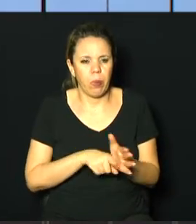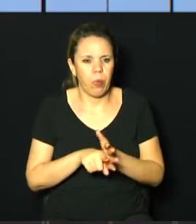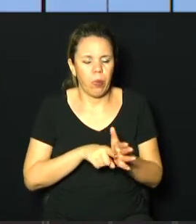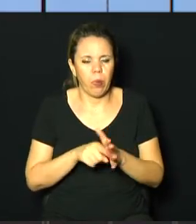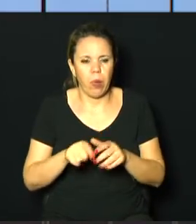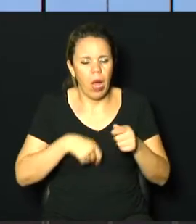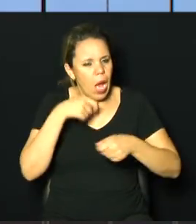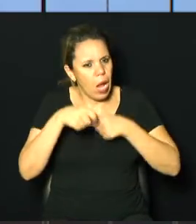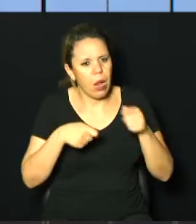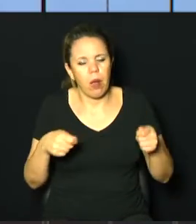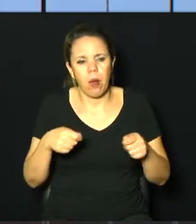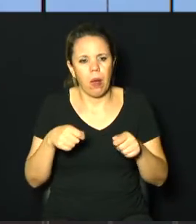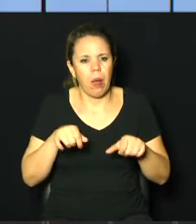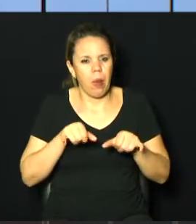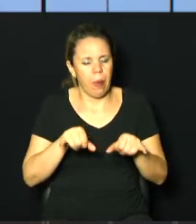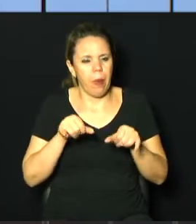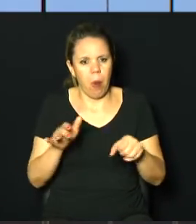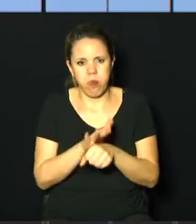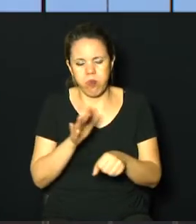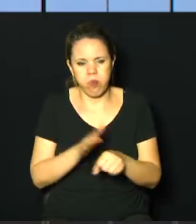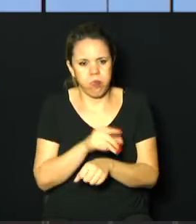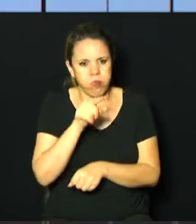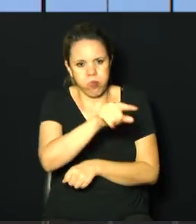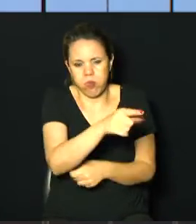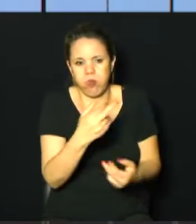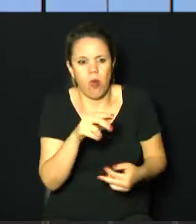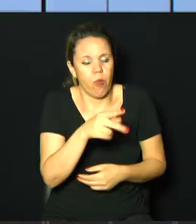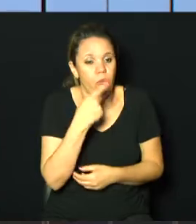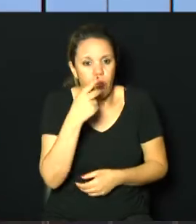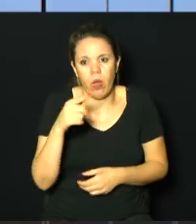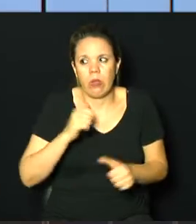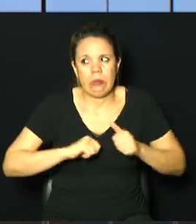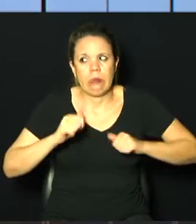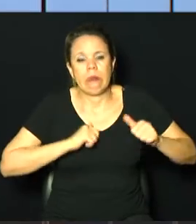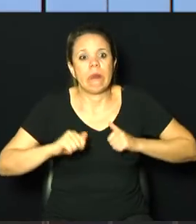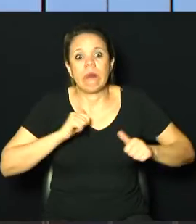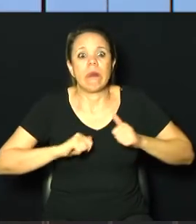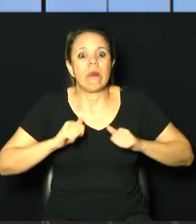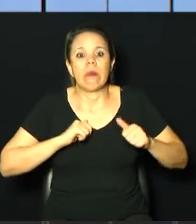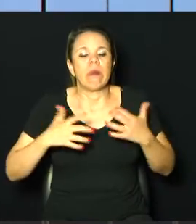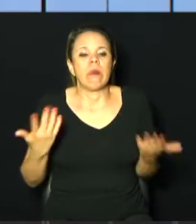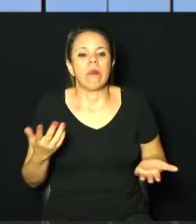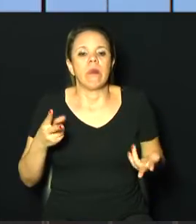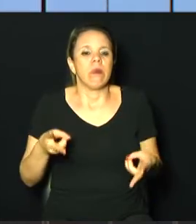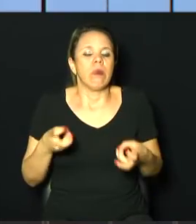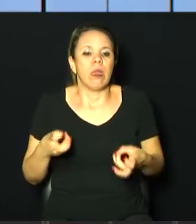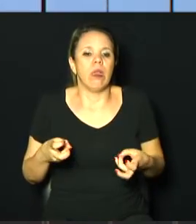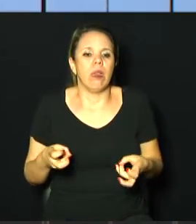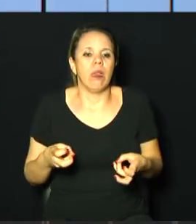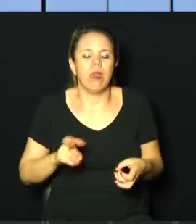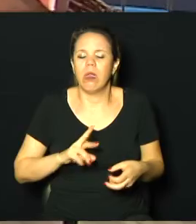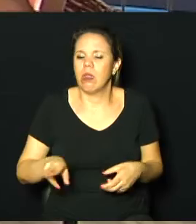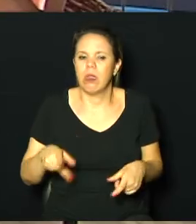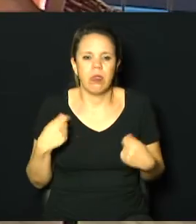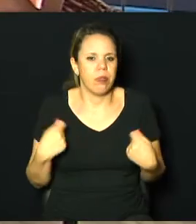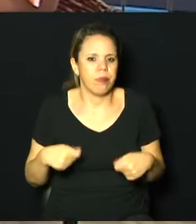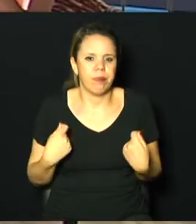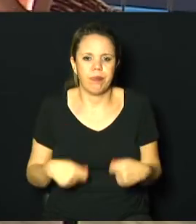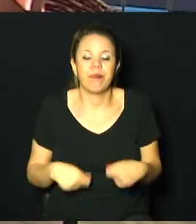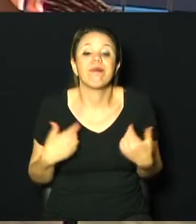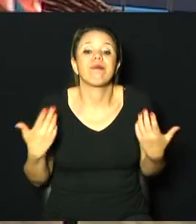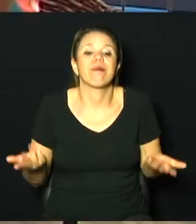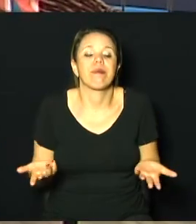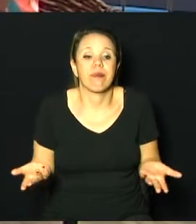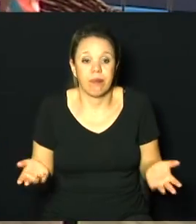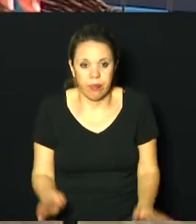alimentos, supermercados lotados, né? E é o que você falou, né? A euforia, né? Só que aí, quando a gente percebe que não é necessário, e aí,